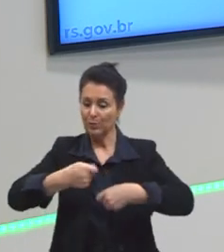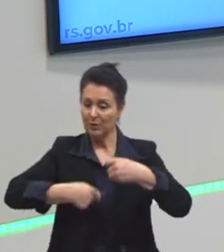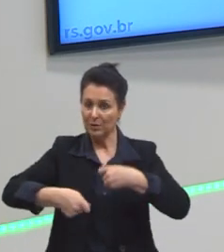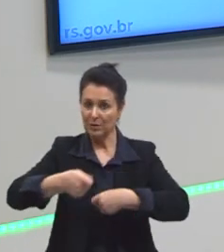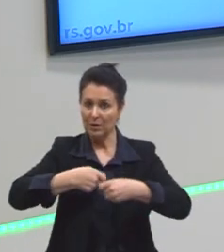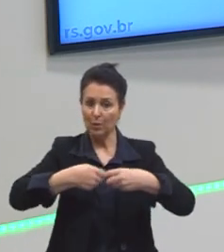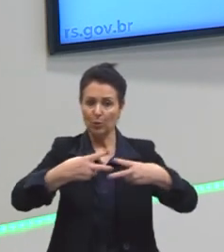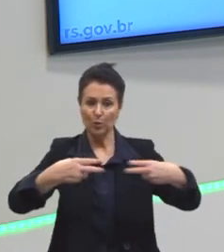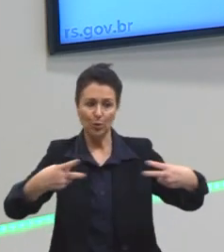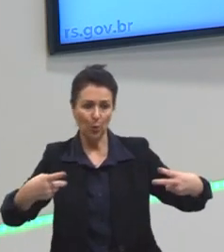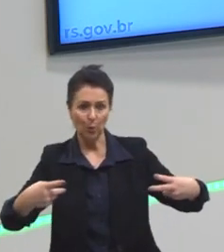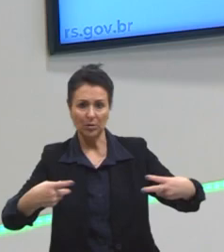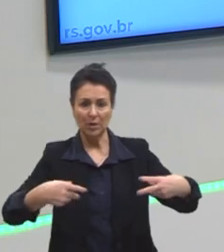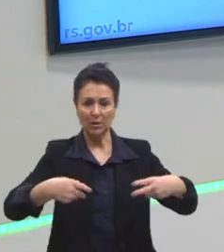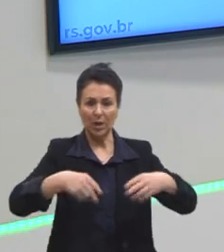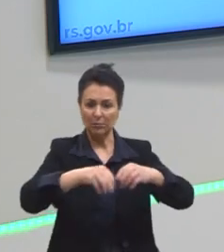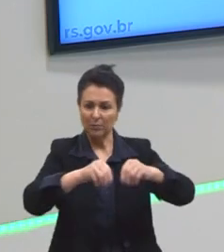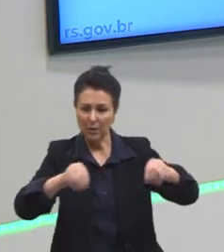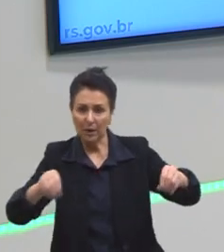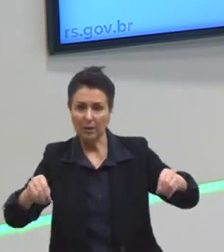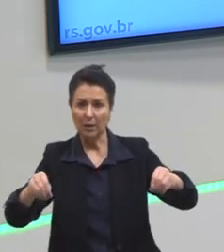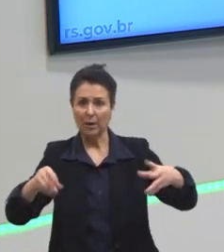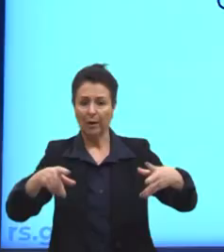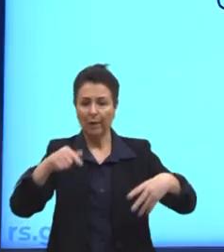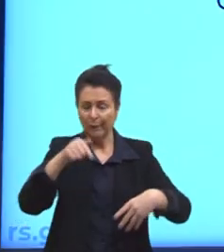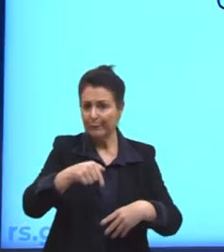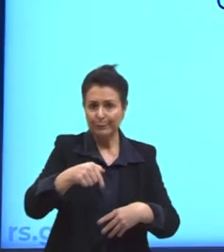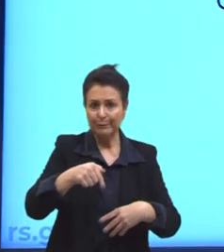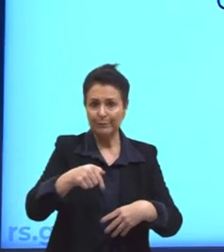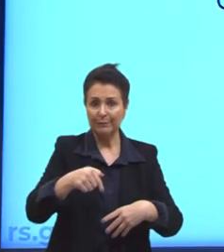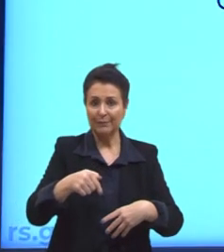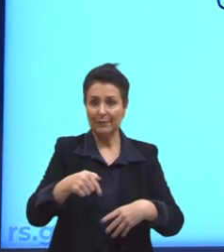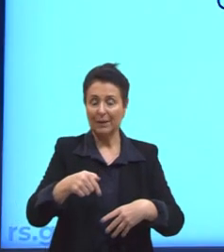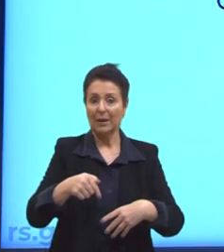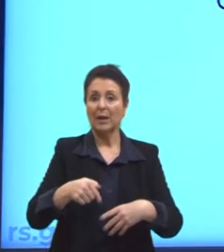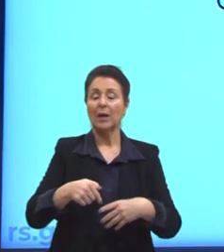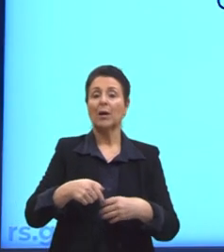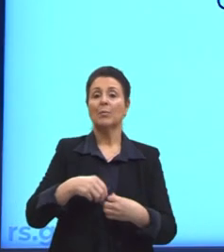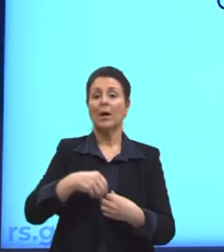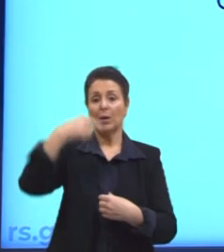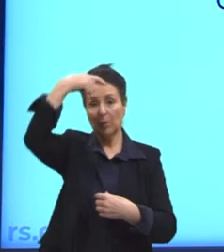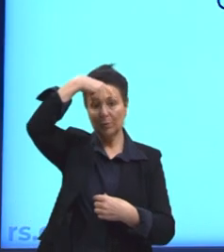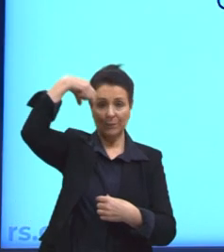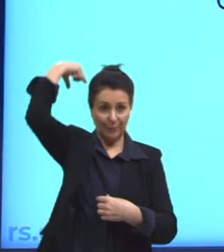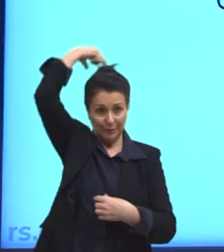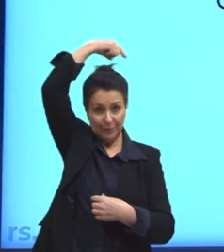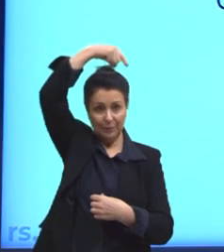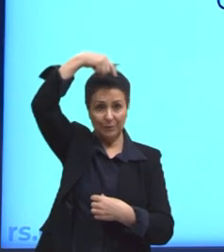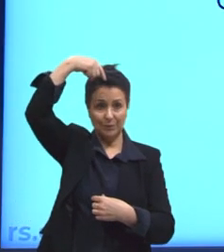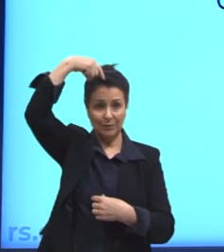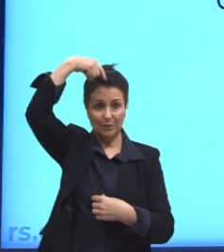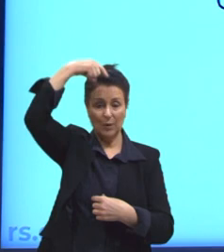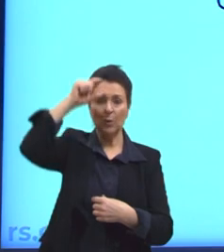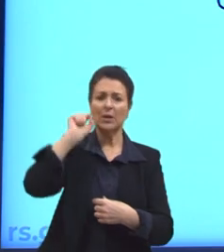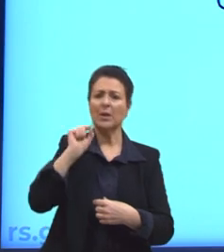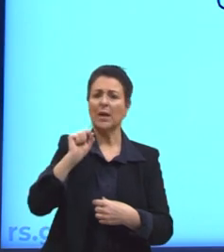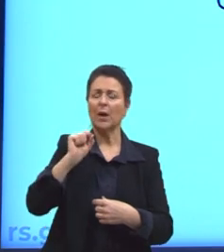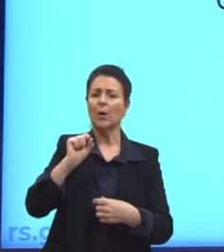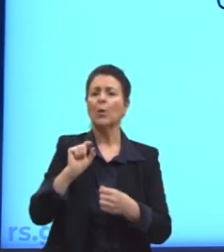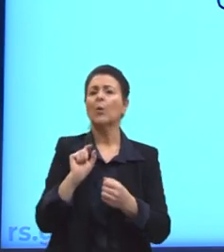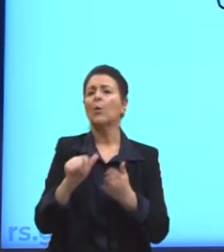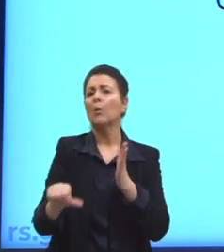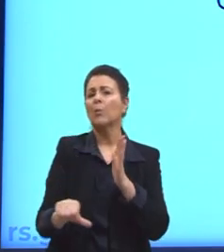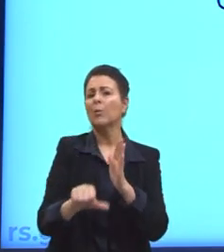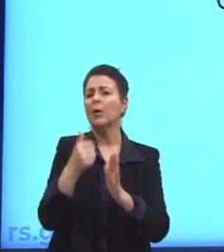mundo terreno amplo Tomás de Aquino é o melhor governo melhor governo que que é o melhor governo